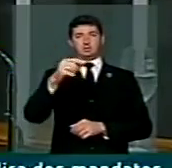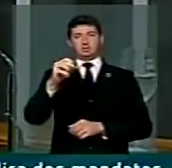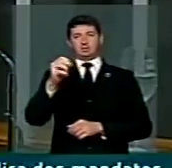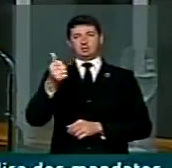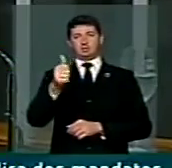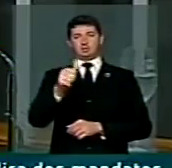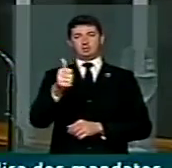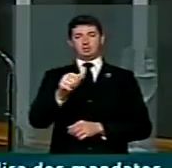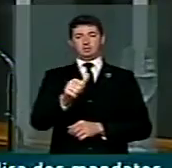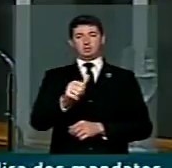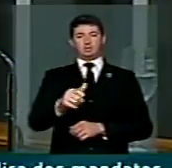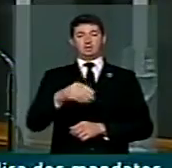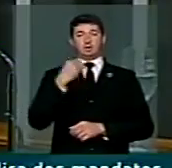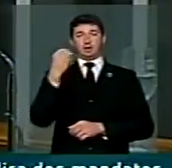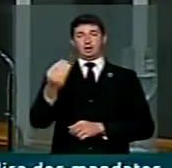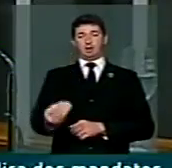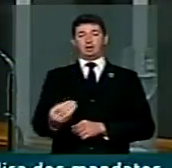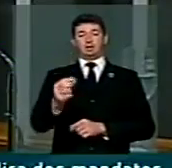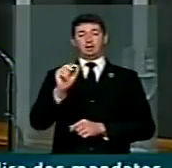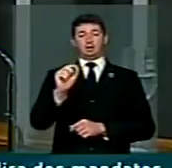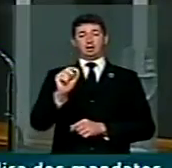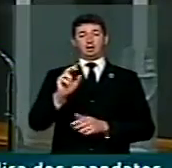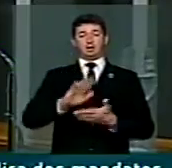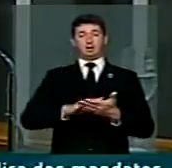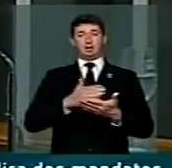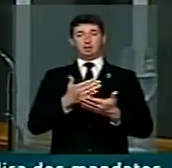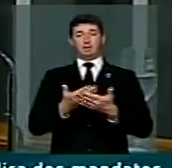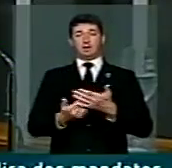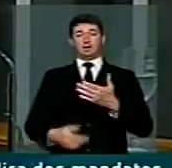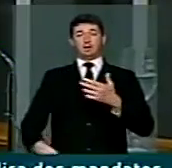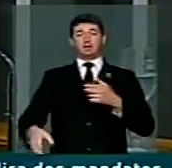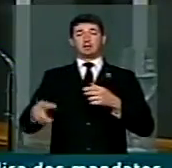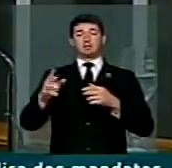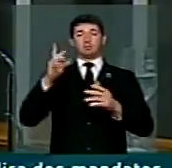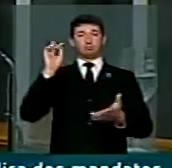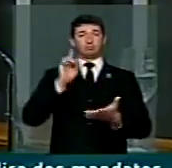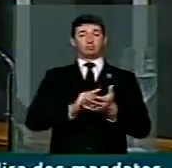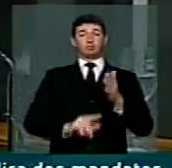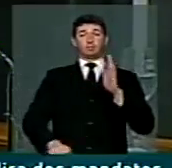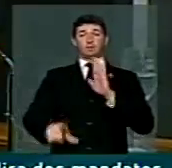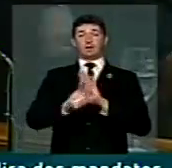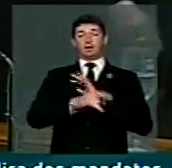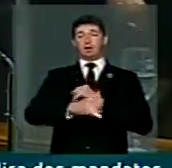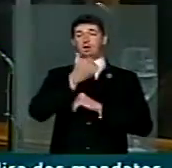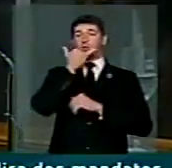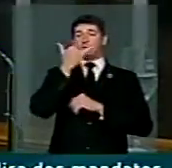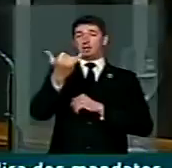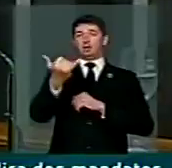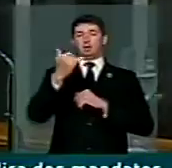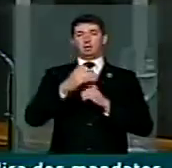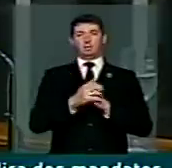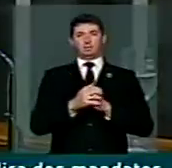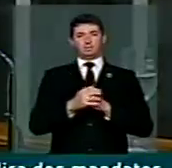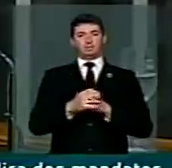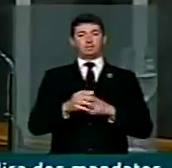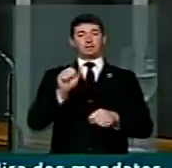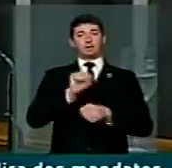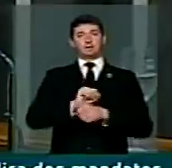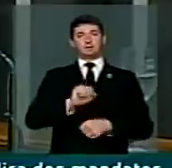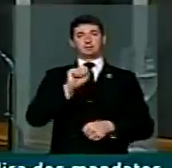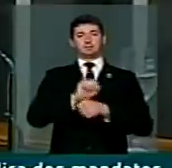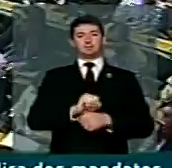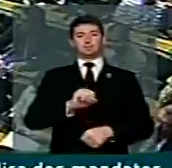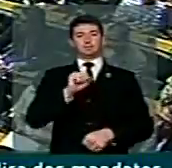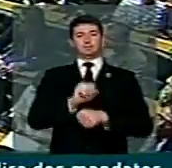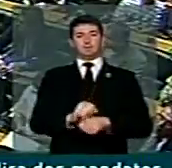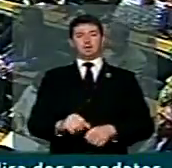2011, que dá a interpretação autêntica à lei da anistia e que aguarda parecer